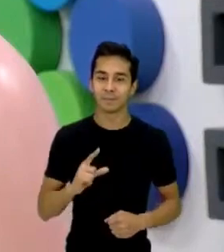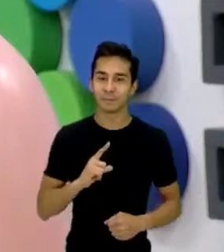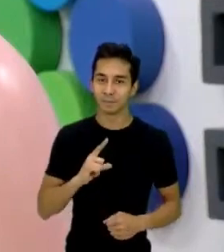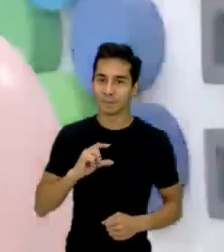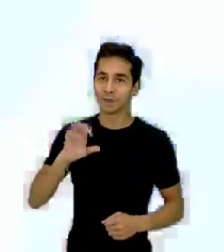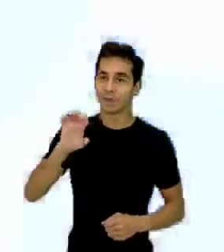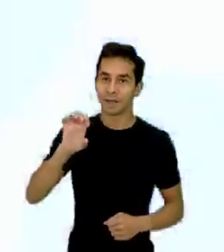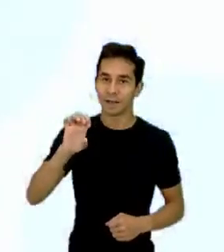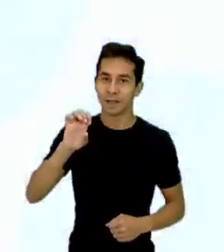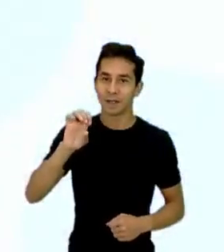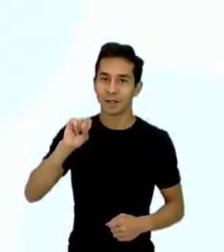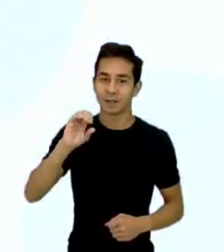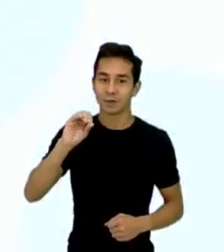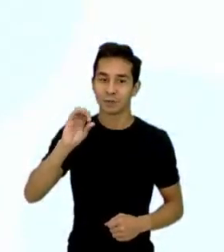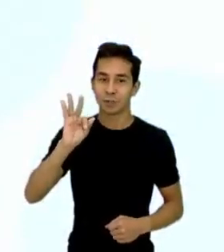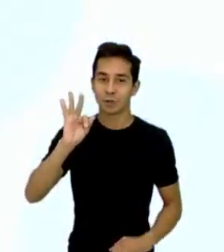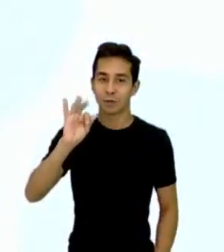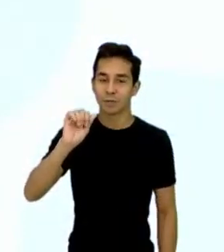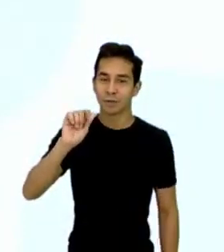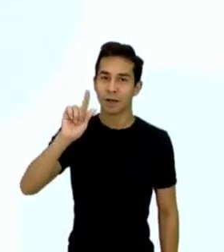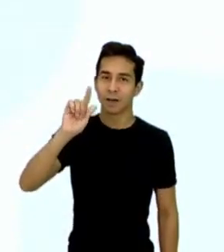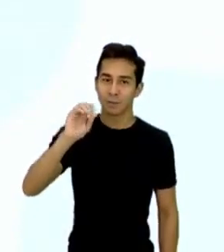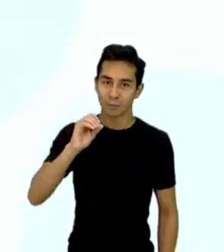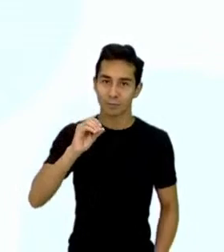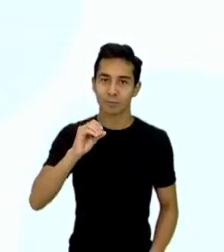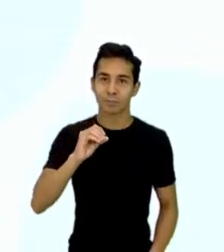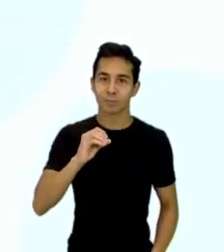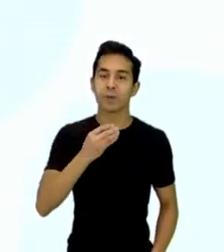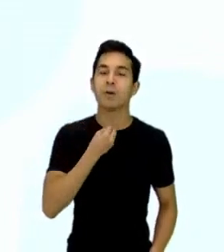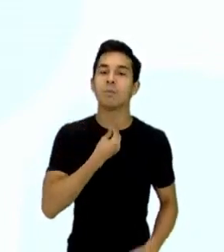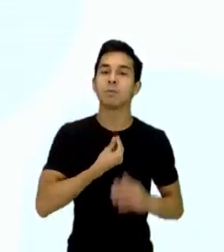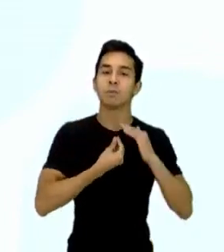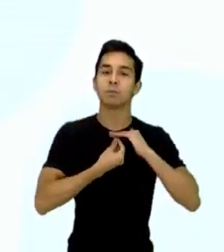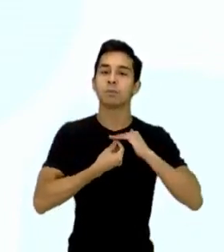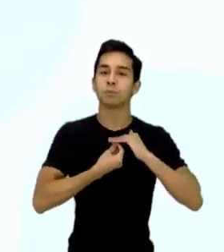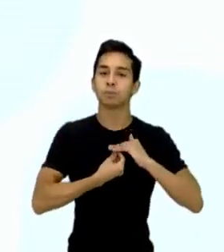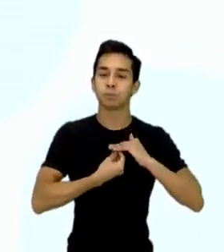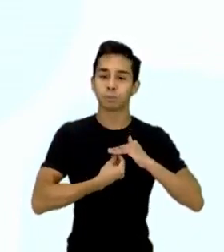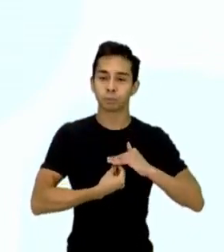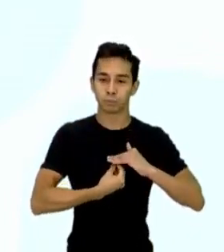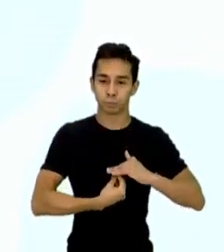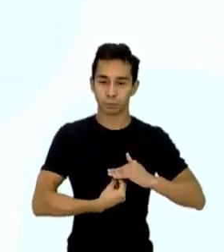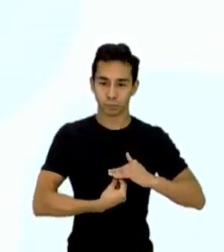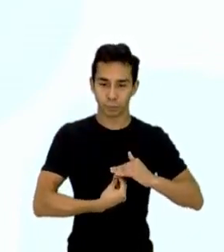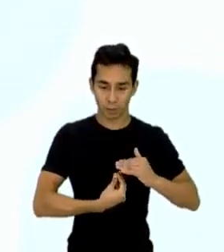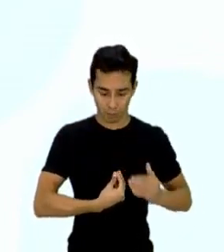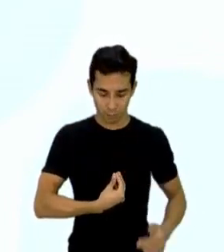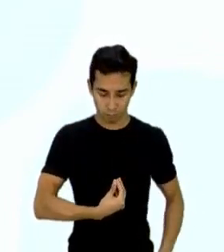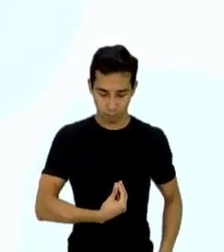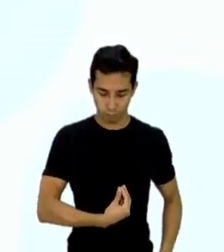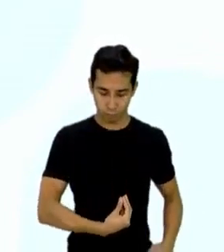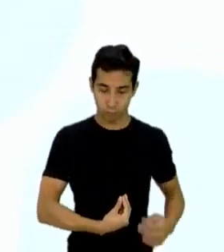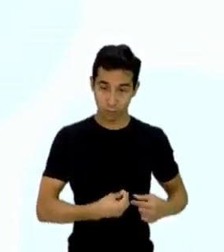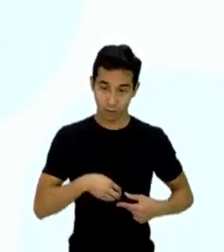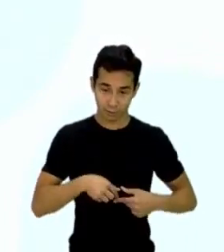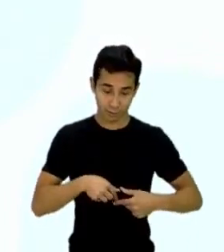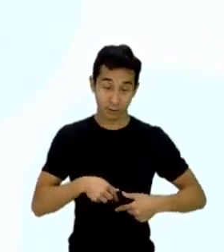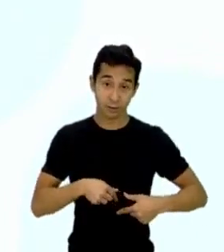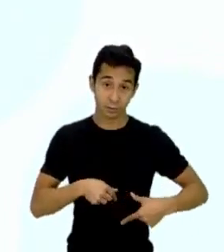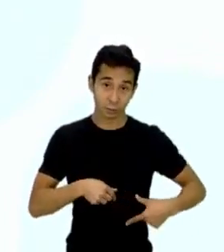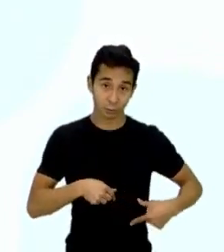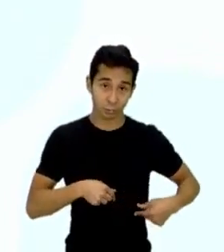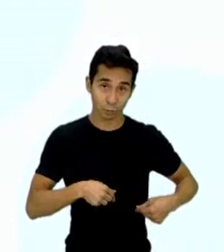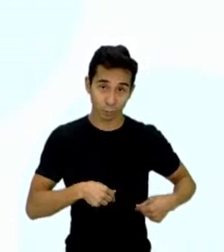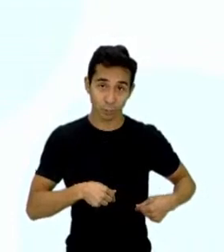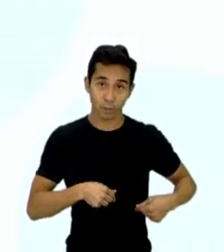E depois, esse esôfago, ele vai levar até ali ao estômago, tá certo? E depois do